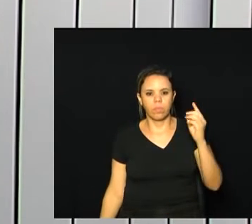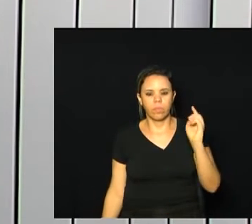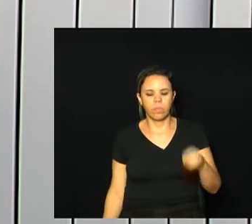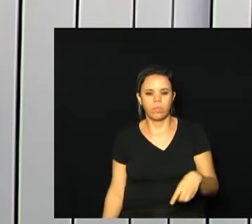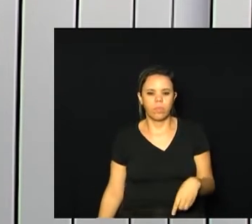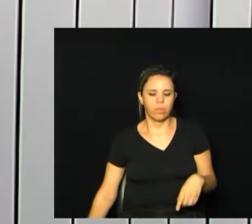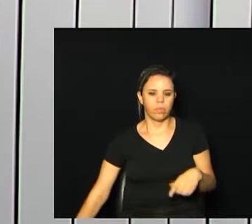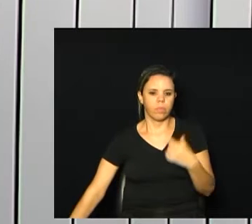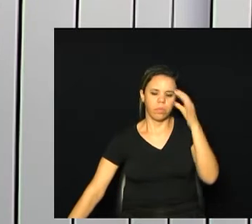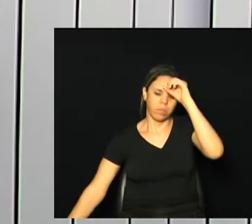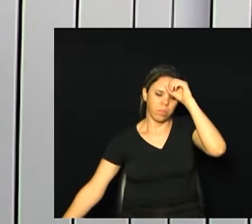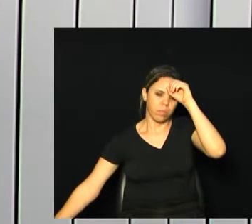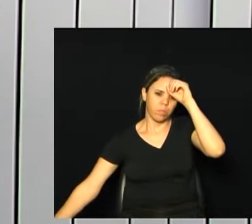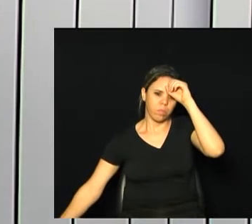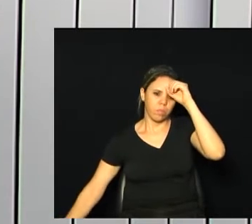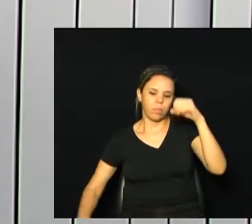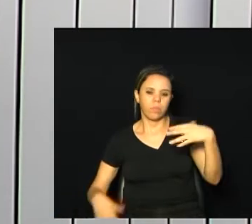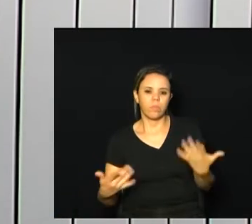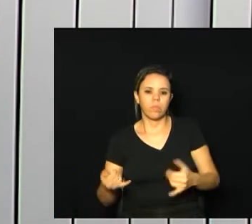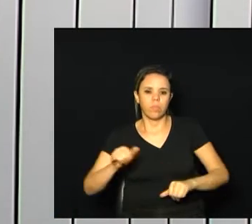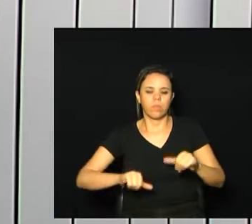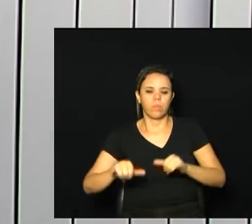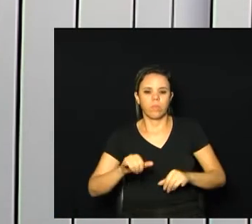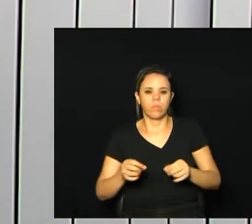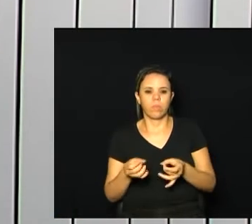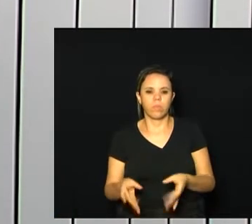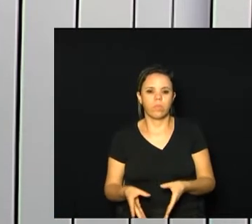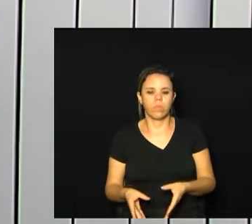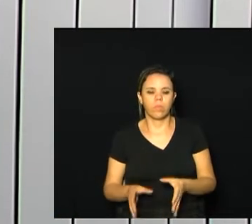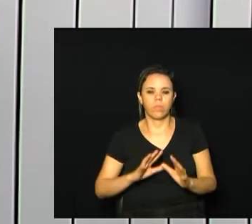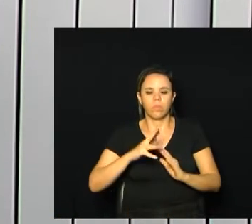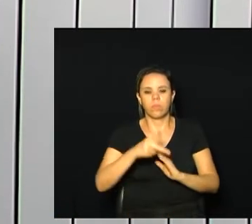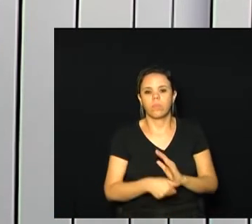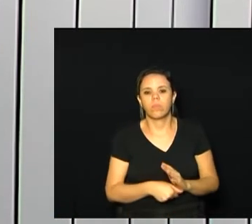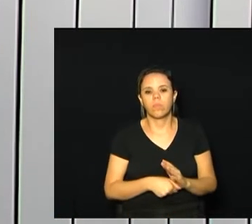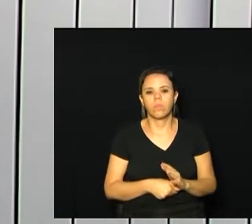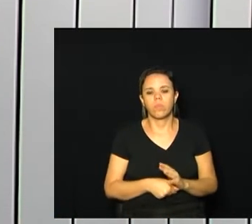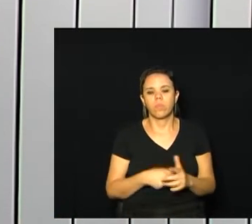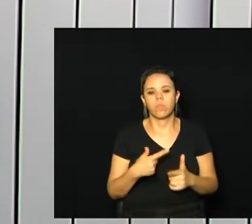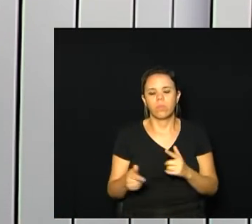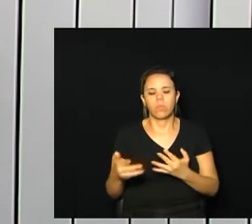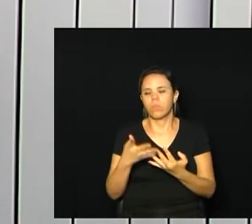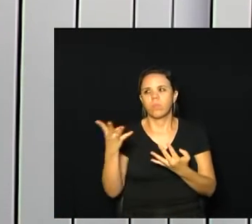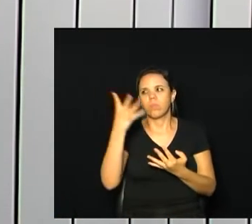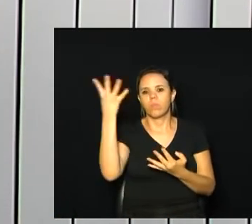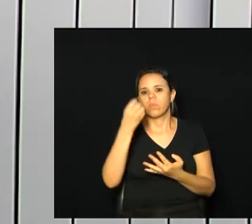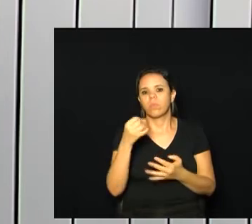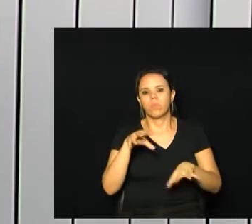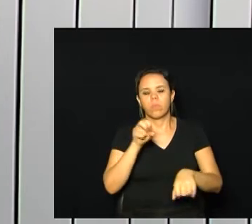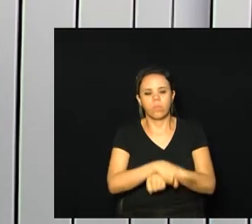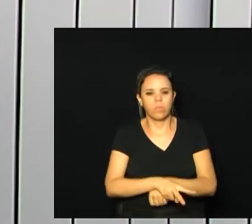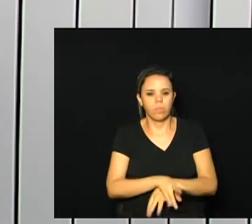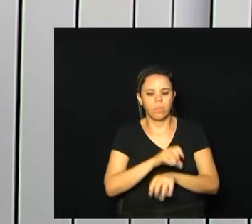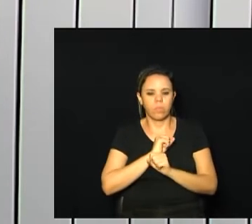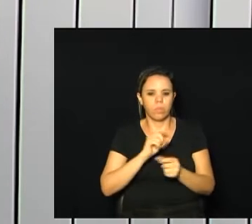isso nós não sabemos quais substâncias são lançadas no meio ambiente, o grau de poluição, de contaminação